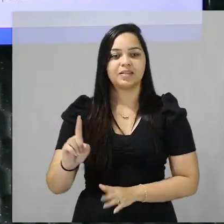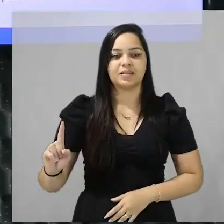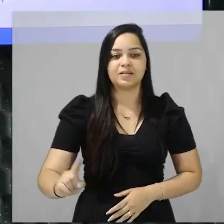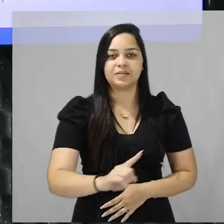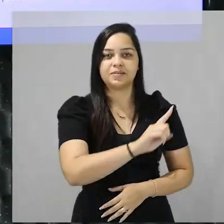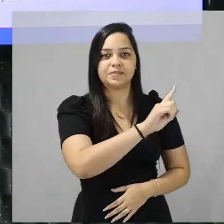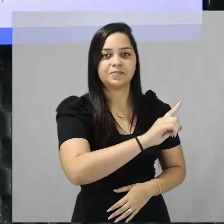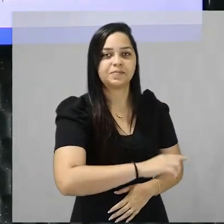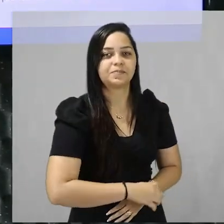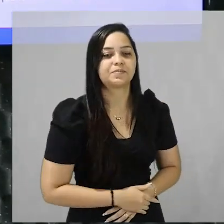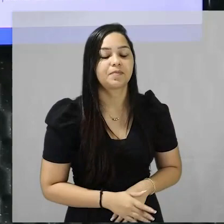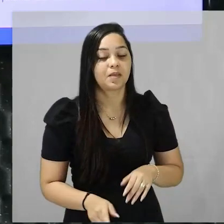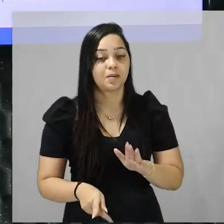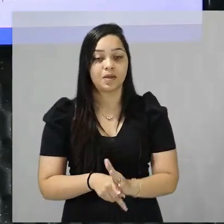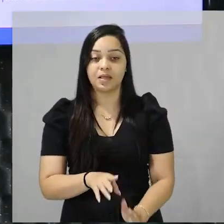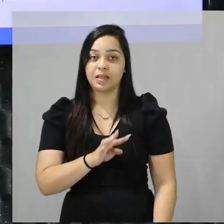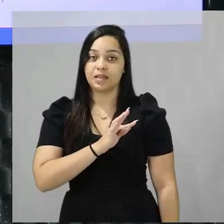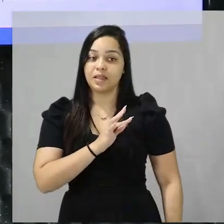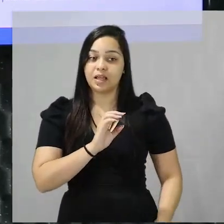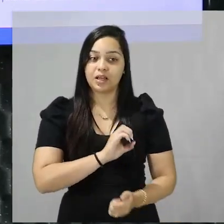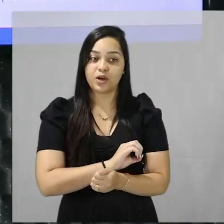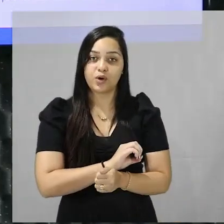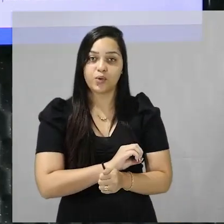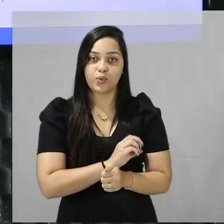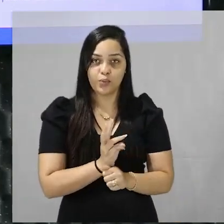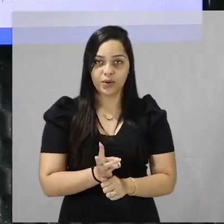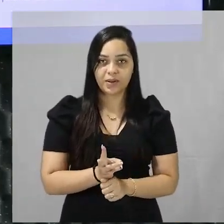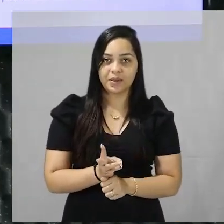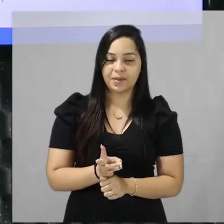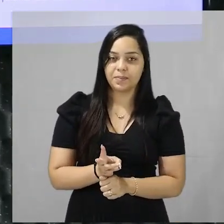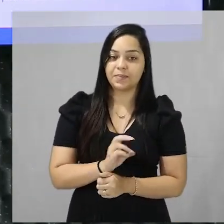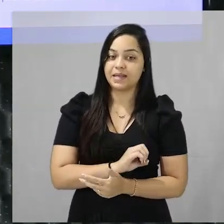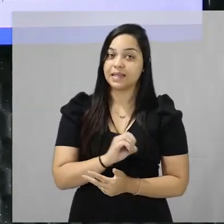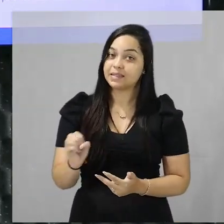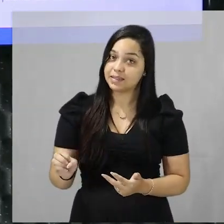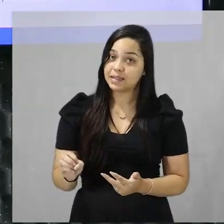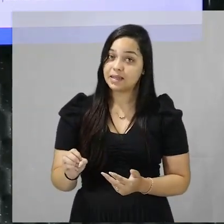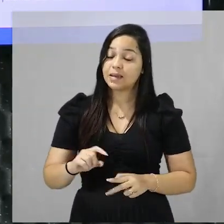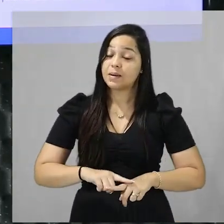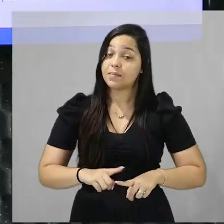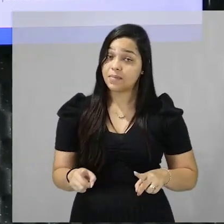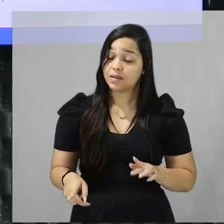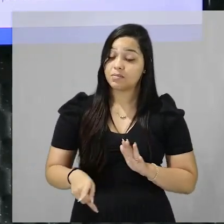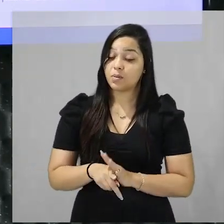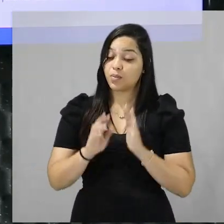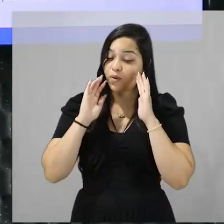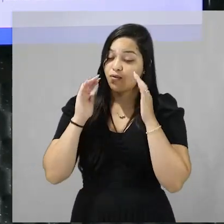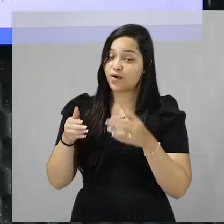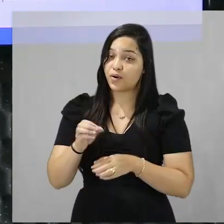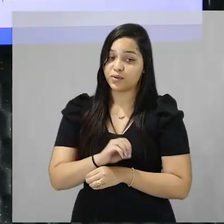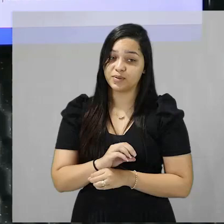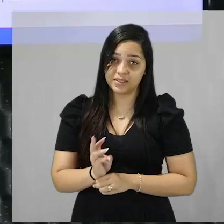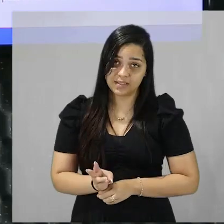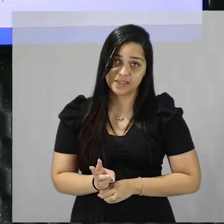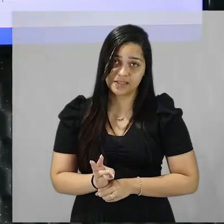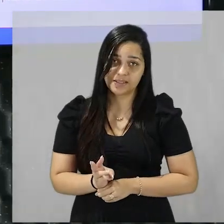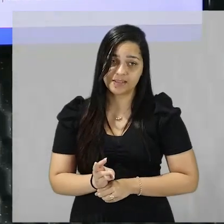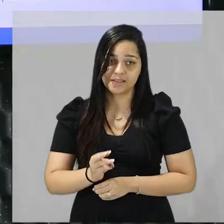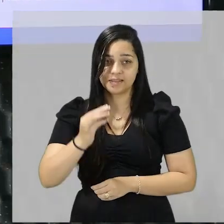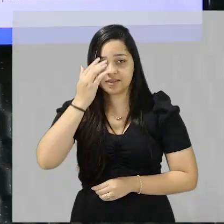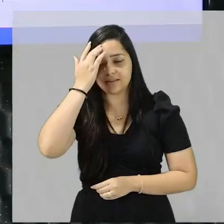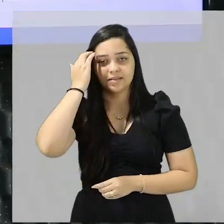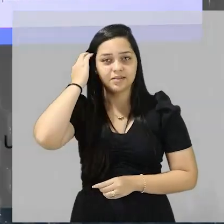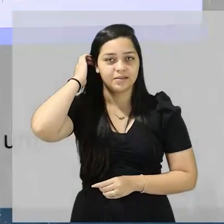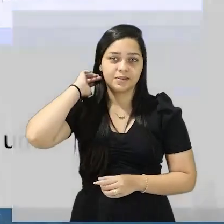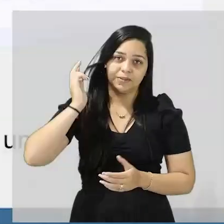uma questão mais técnica, o EMA, Enem, mas um pouco mais com a cara da UEMA. A ética